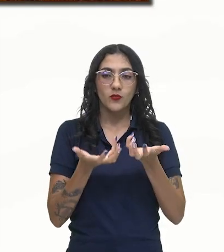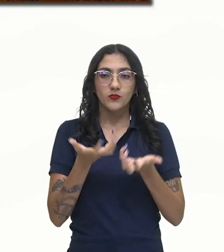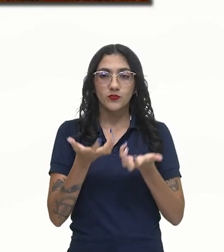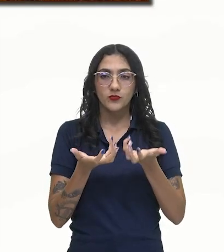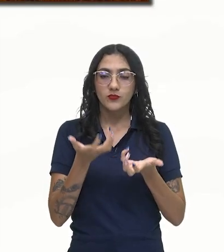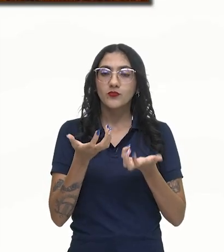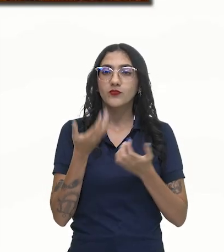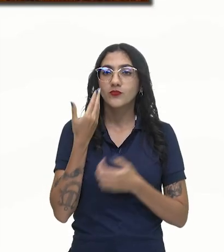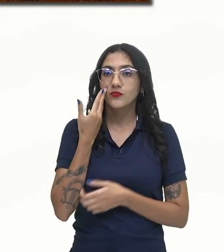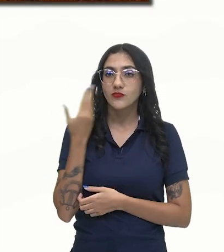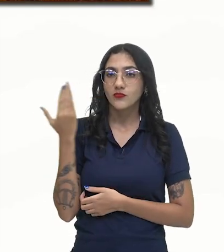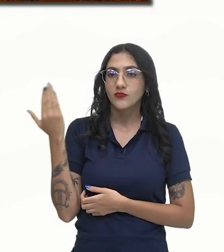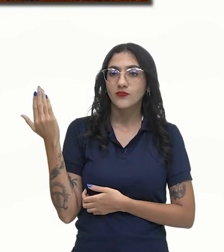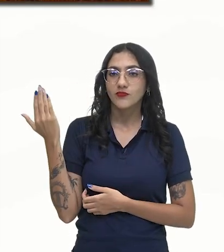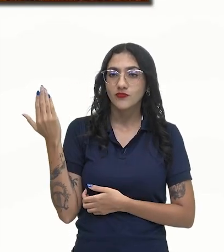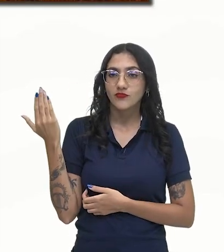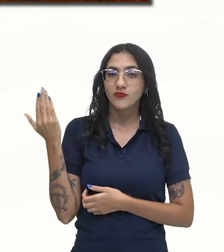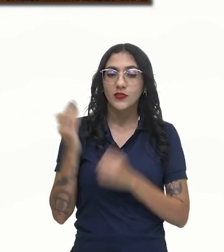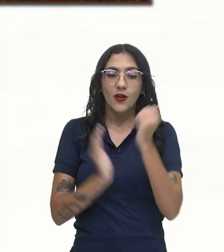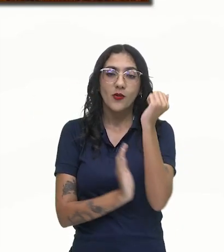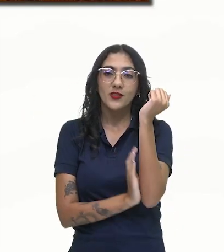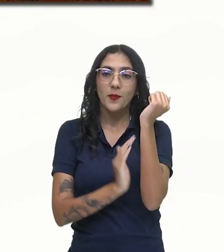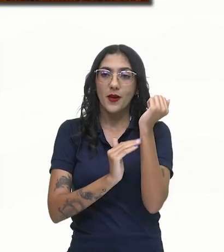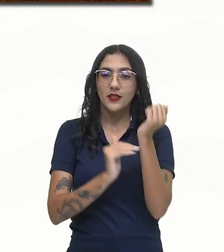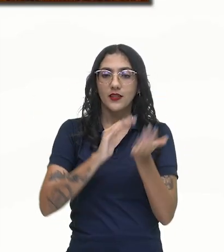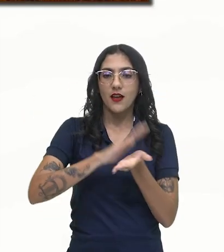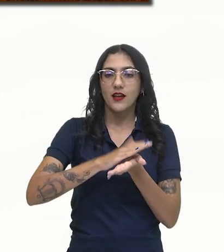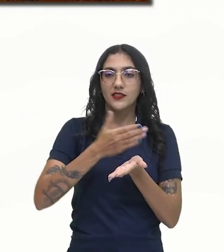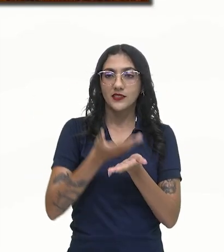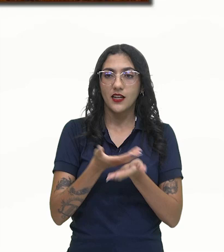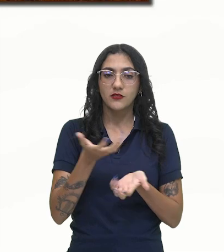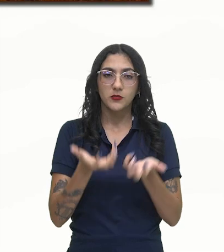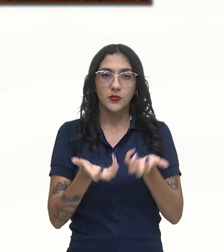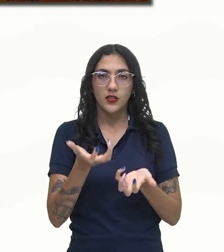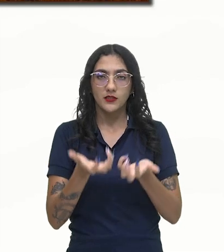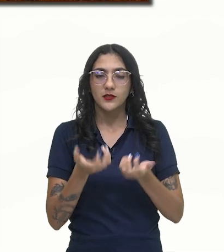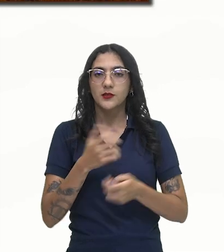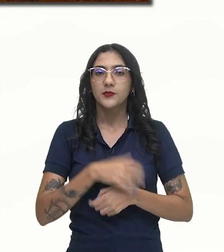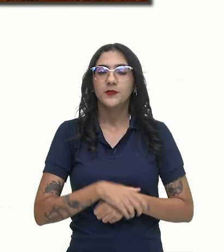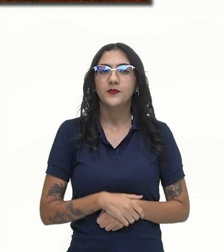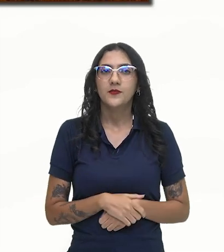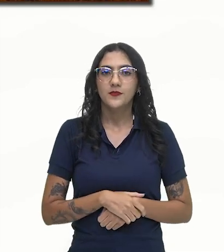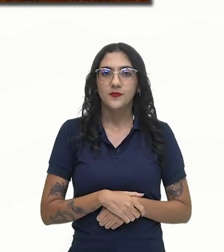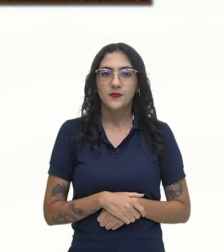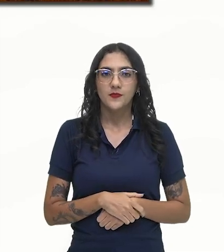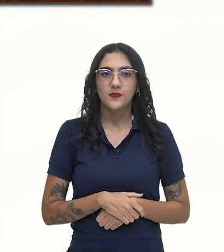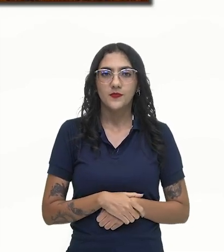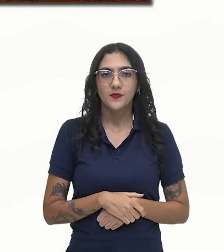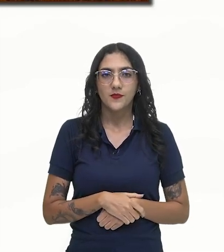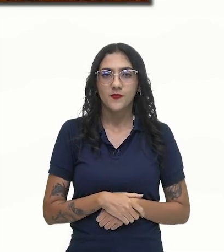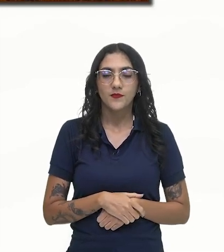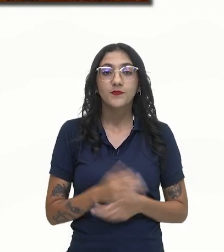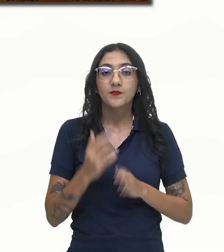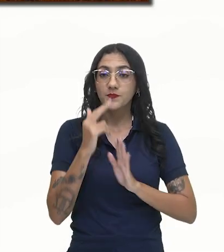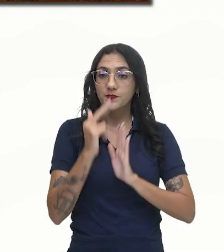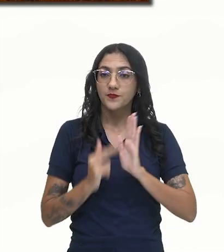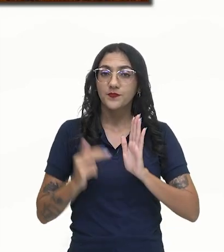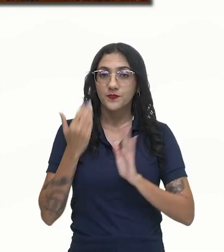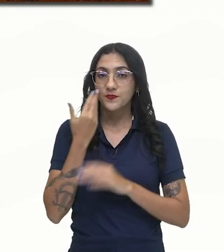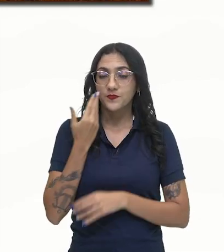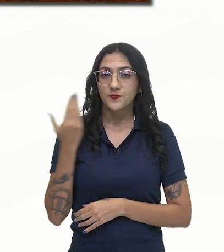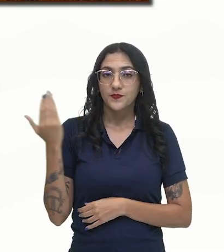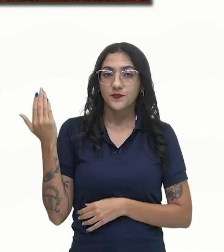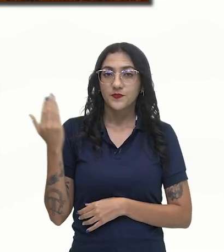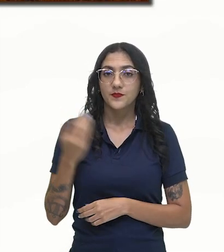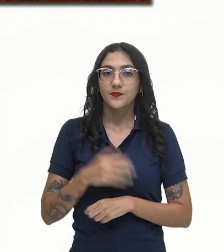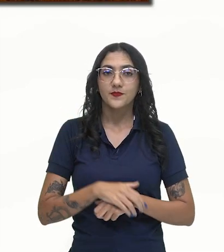vocês podem observar aí na imagem, é o tambaqui assado, ok? Tambaqui roast is the main